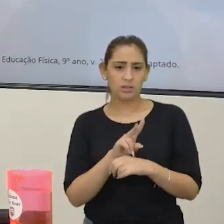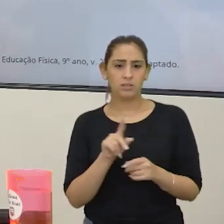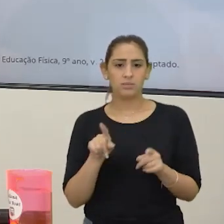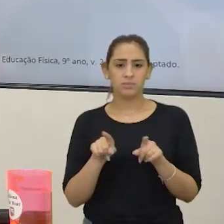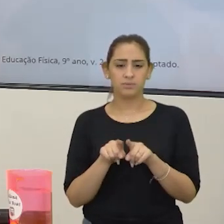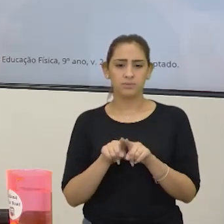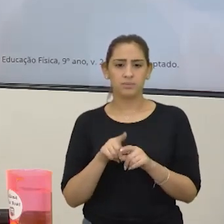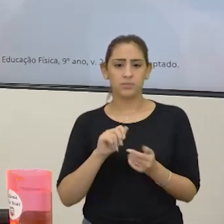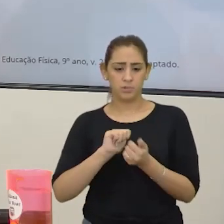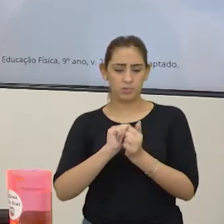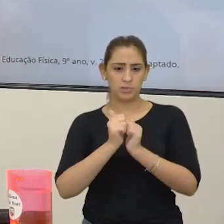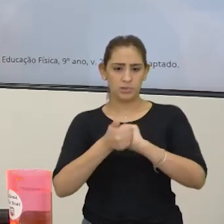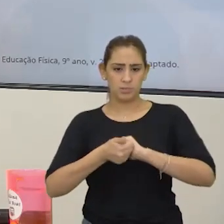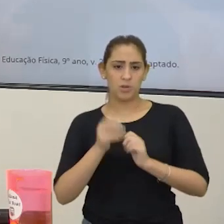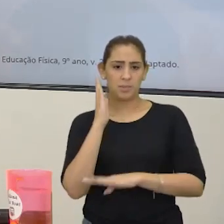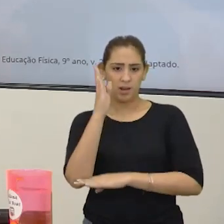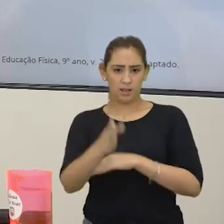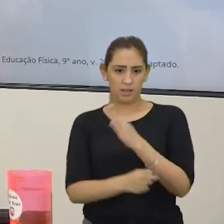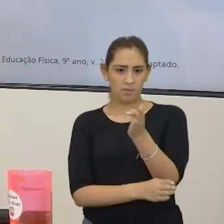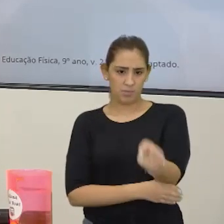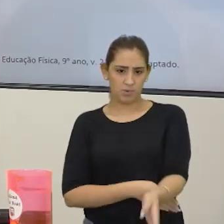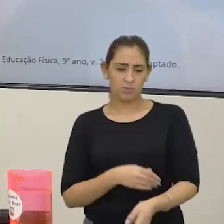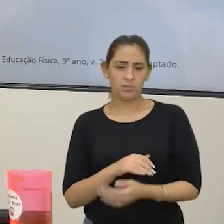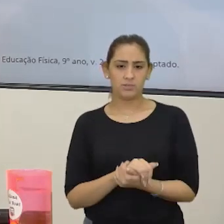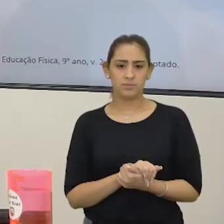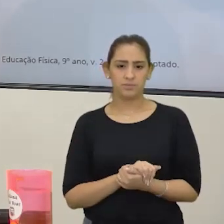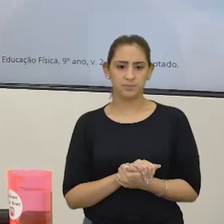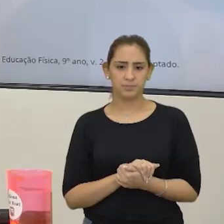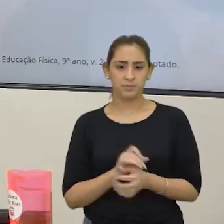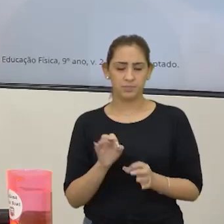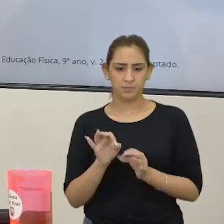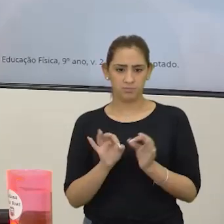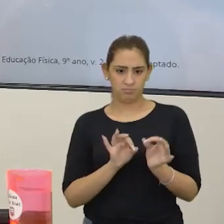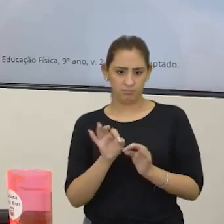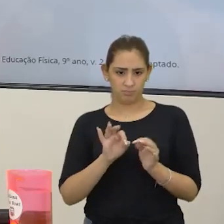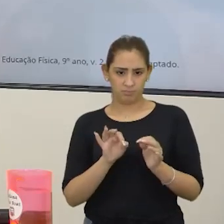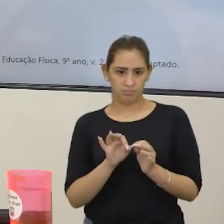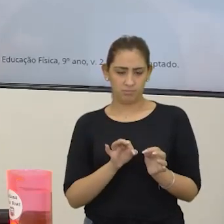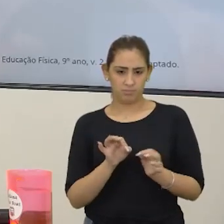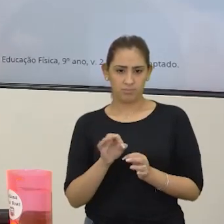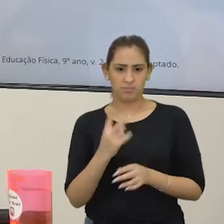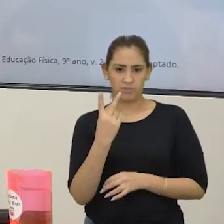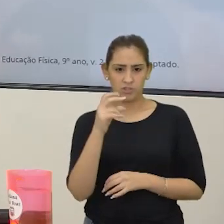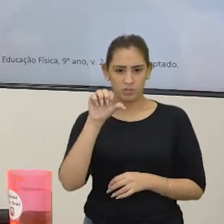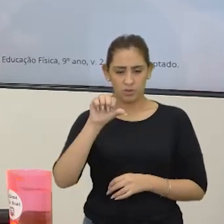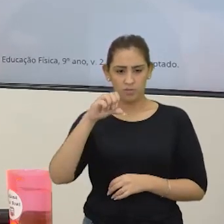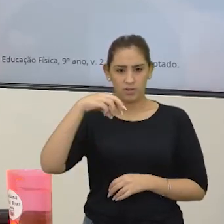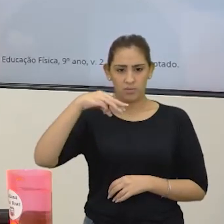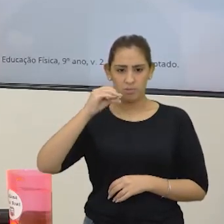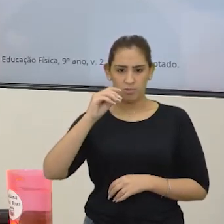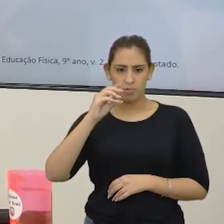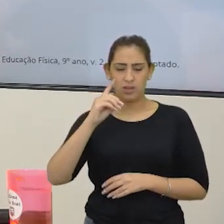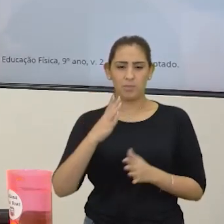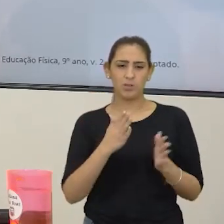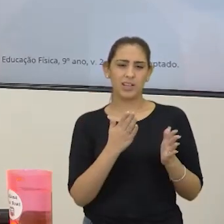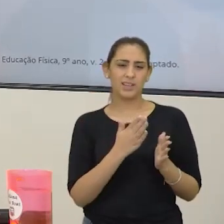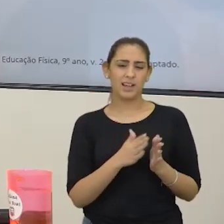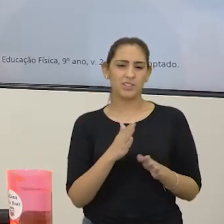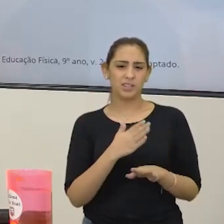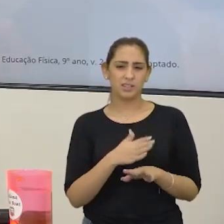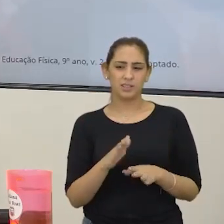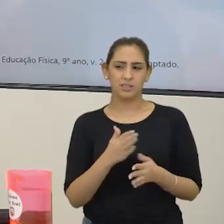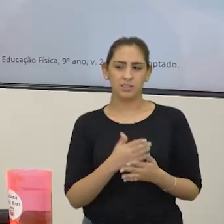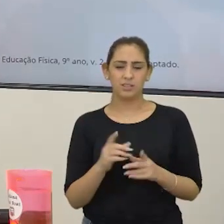questão dos esportes paralímpicos. Então, ali, a regularidade de 29 modalidades, então vale a pena vocês